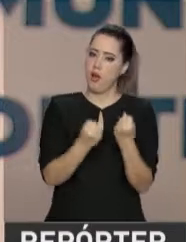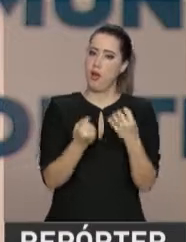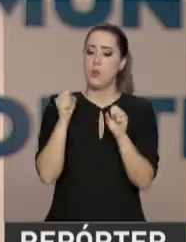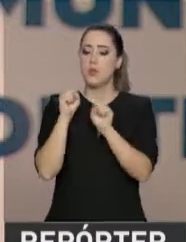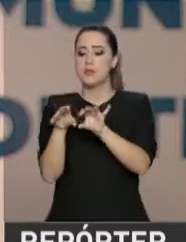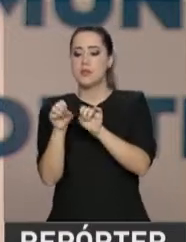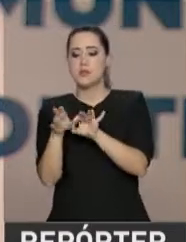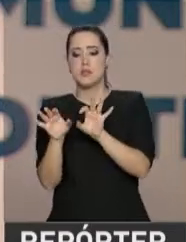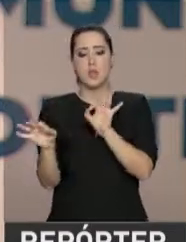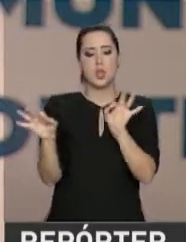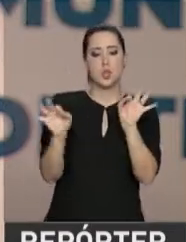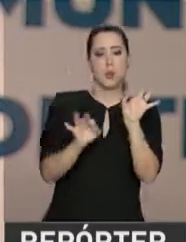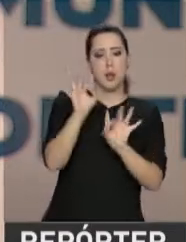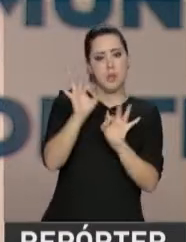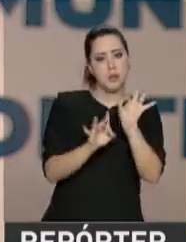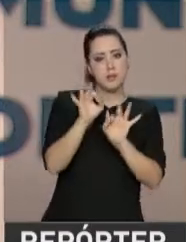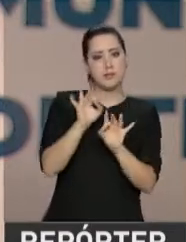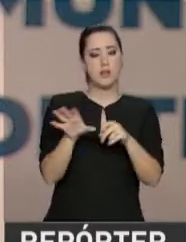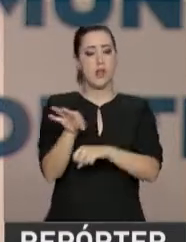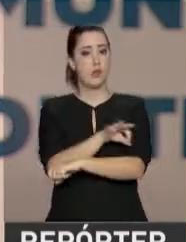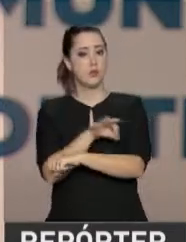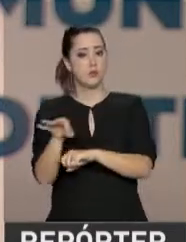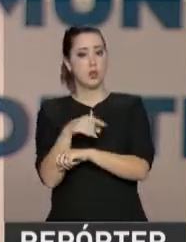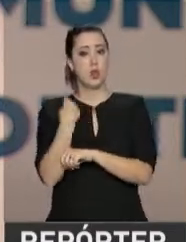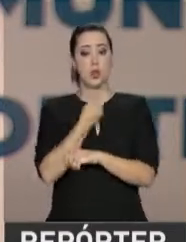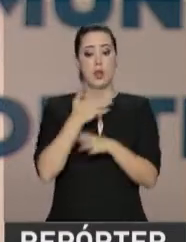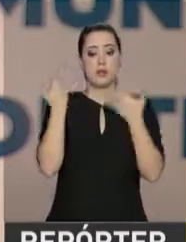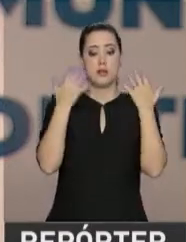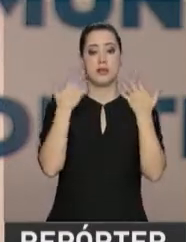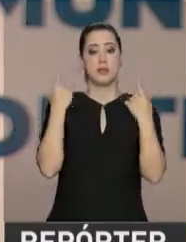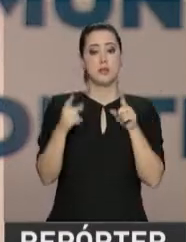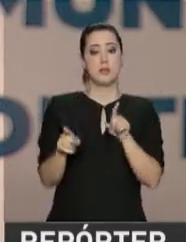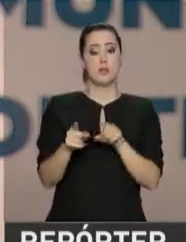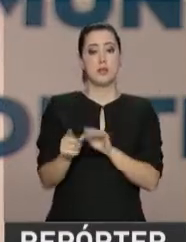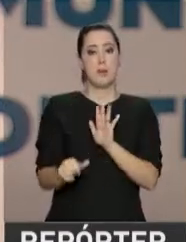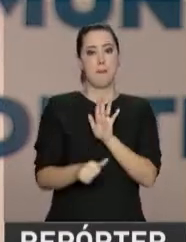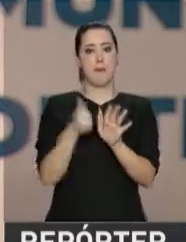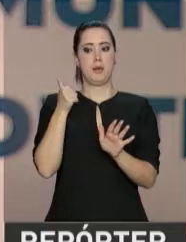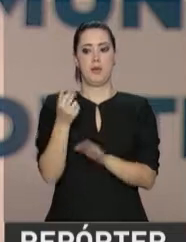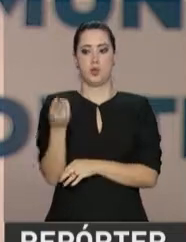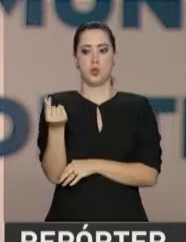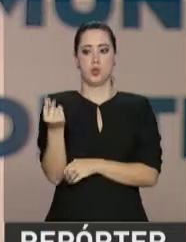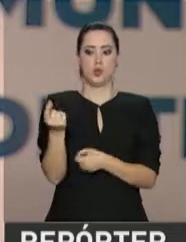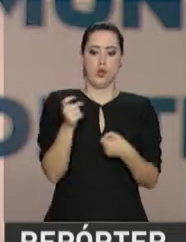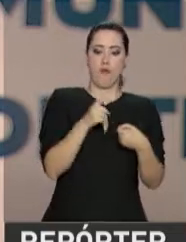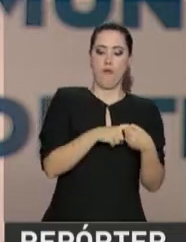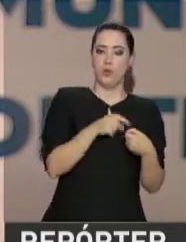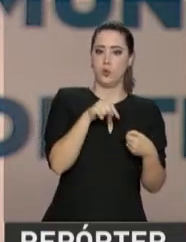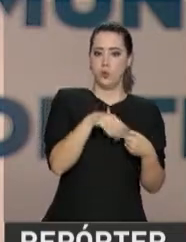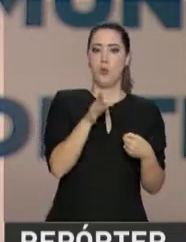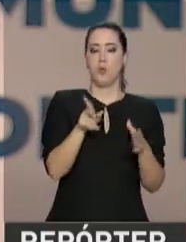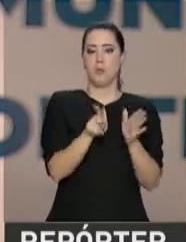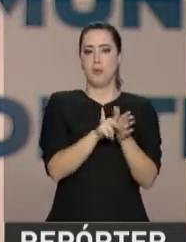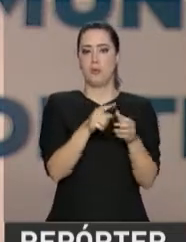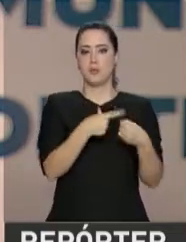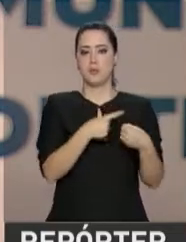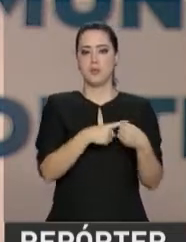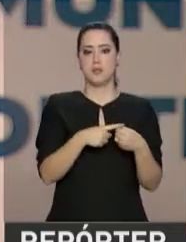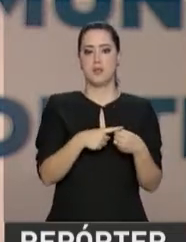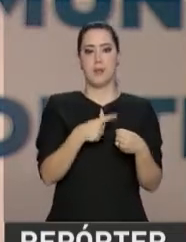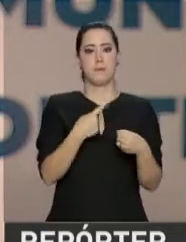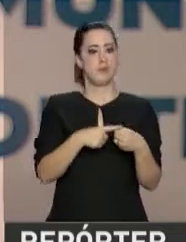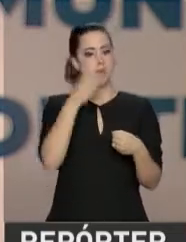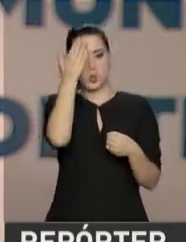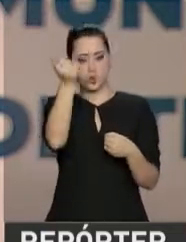engenharia de trânsito e nós tivemos a grande alegria na primeira recebe remessa de recuperação desses recursos que a cidade não